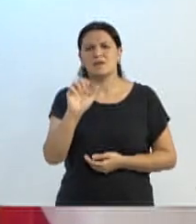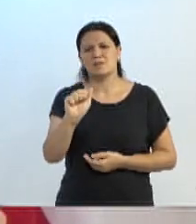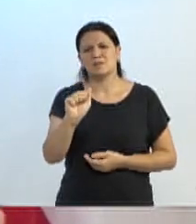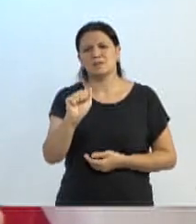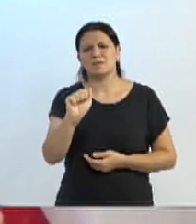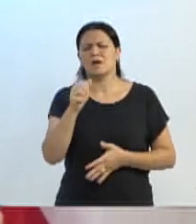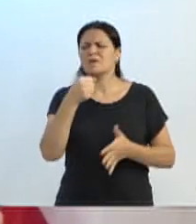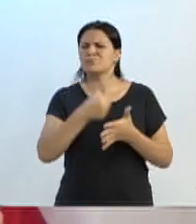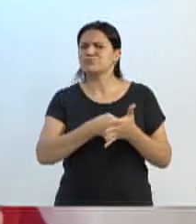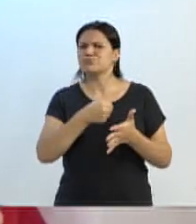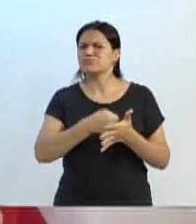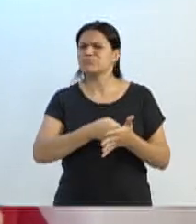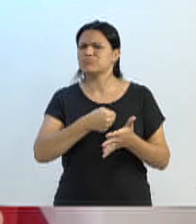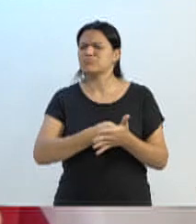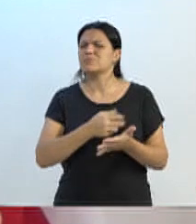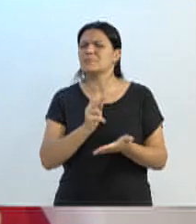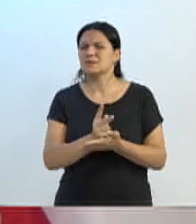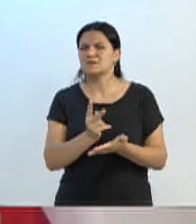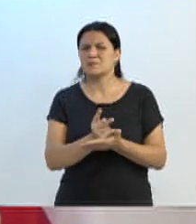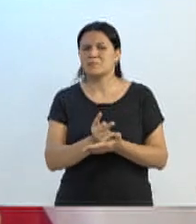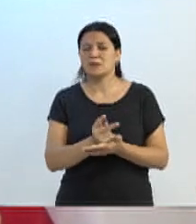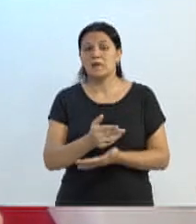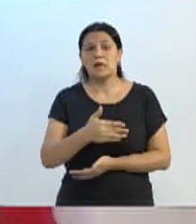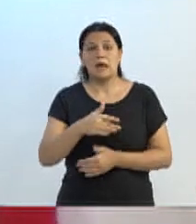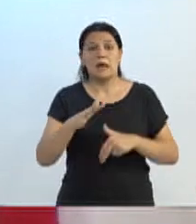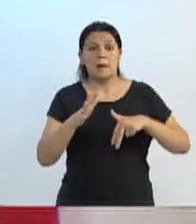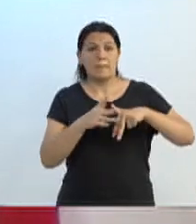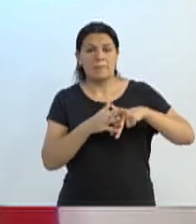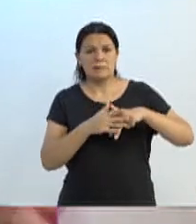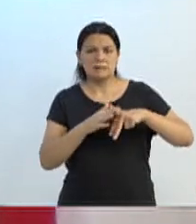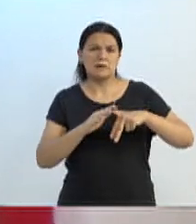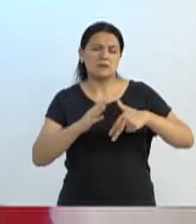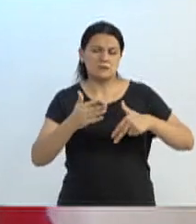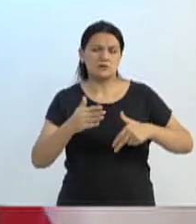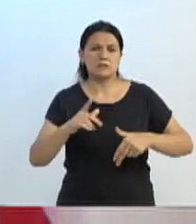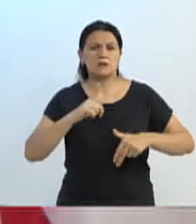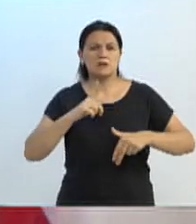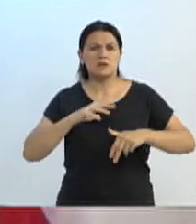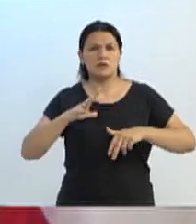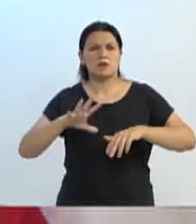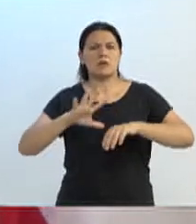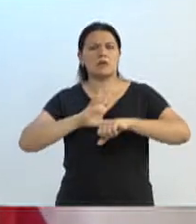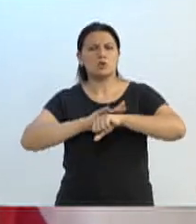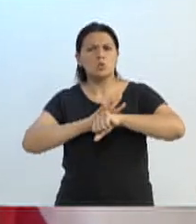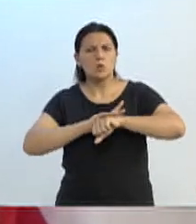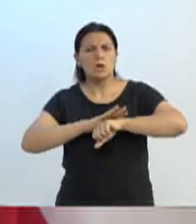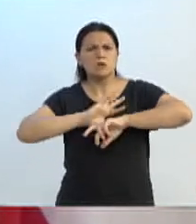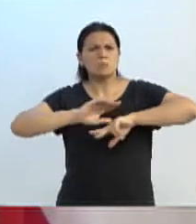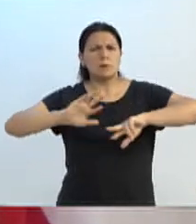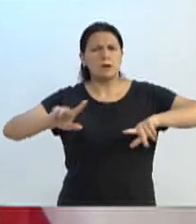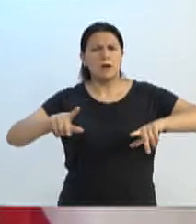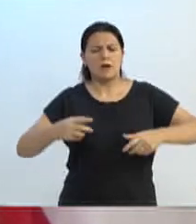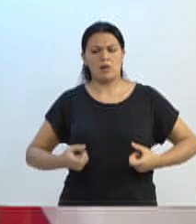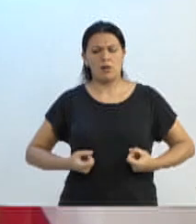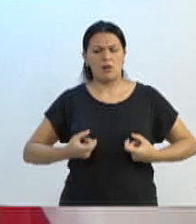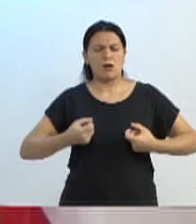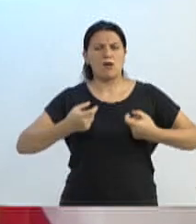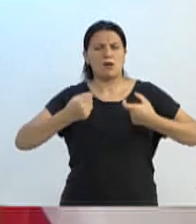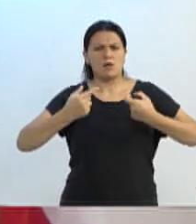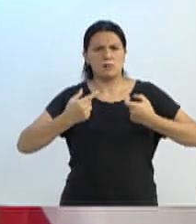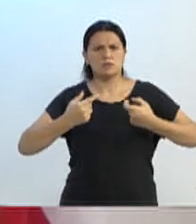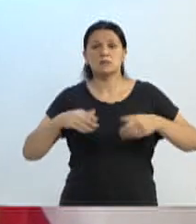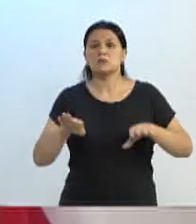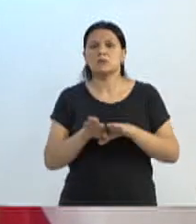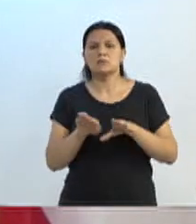Os pacientes com comorbidades oncológicas relacionadas a doenças autoimunes, ou também os portadores, inclusive,